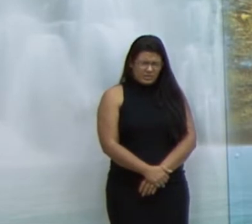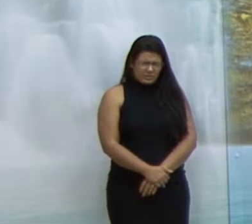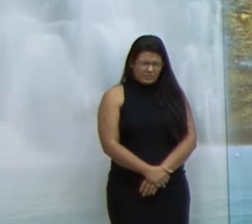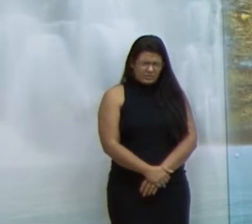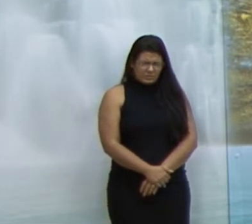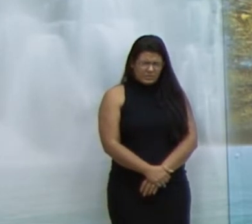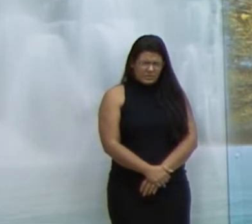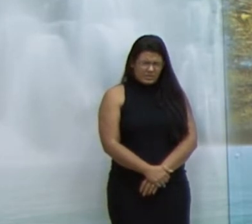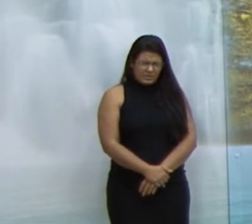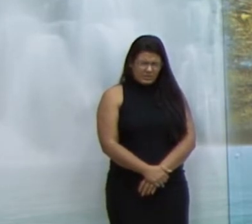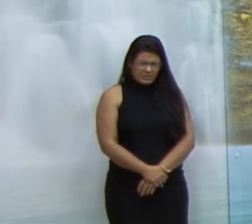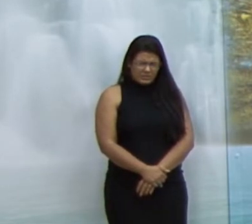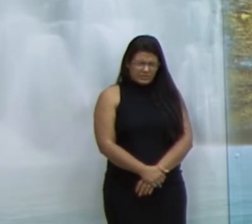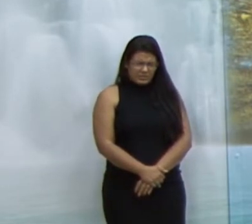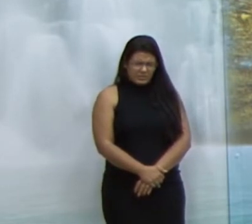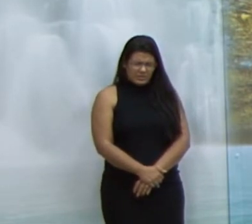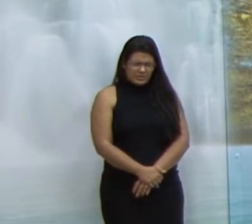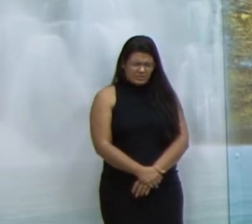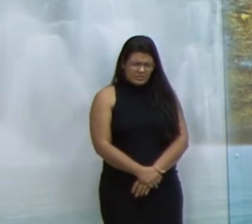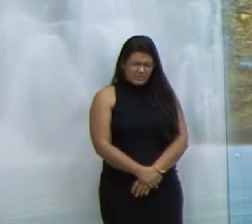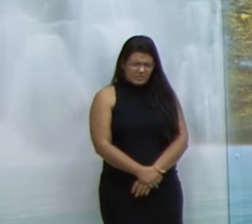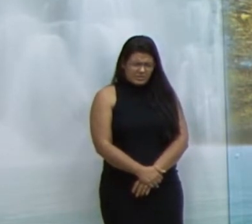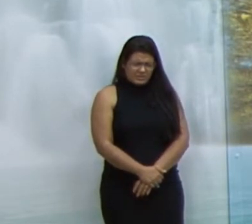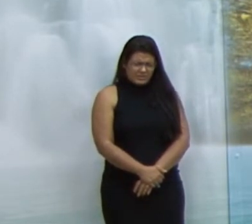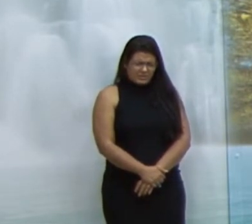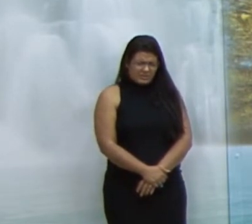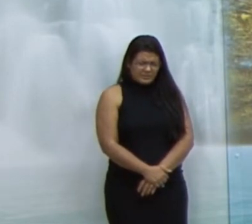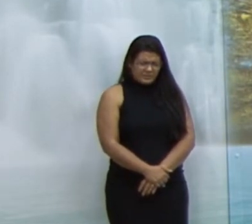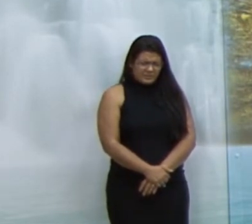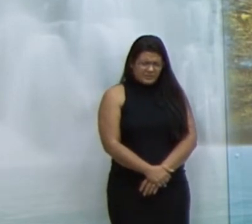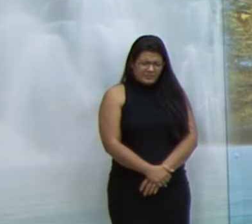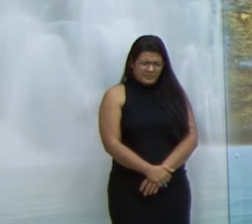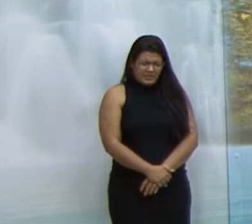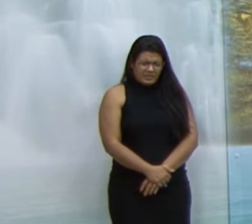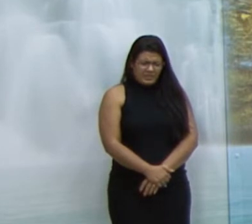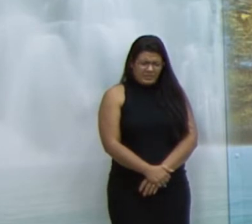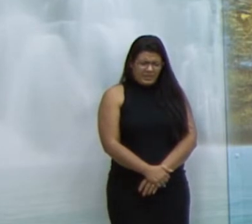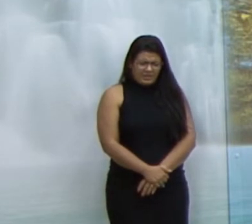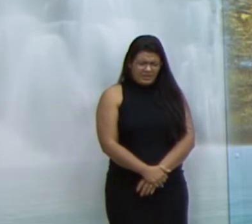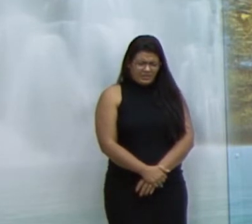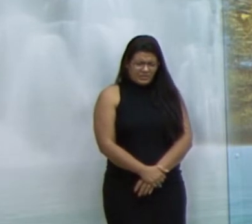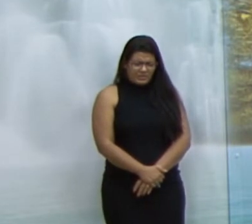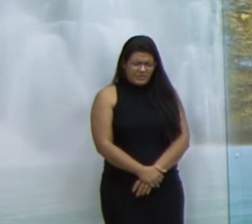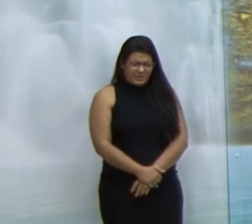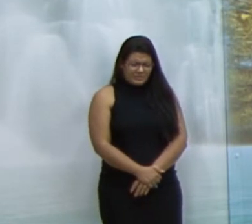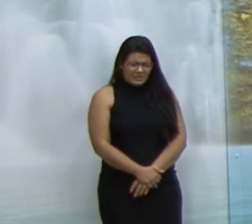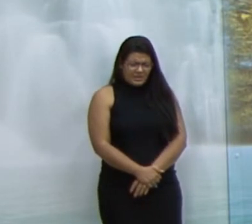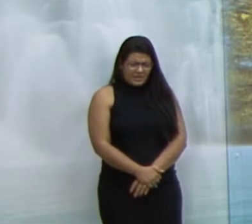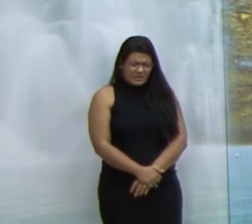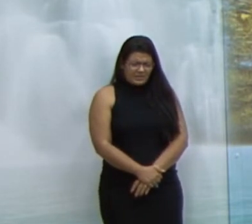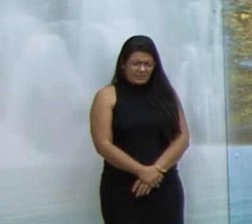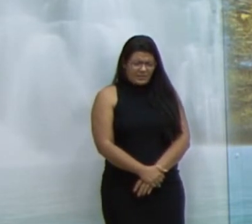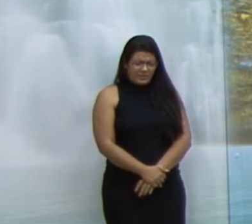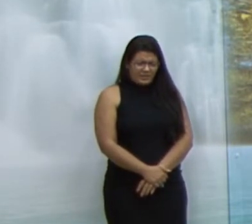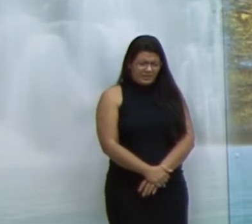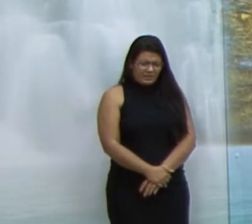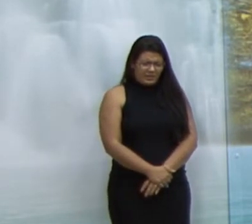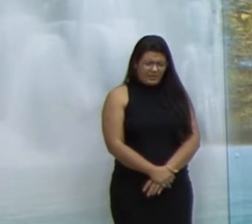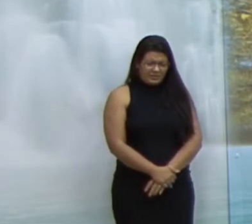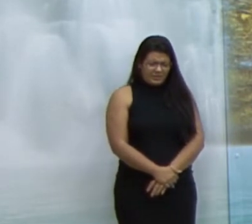é prostituta. A noiva não está à venda. A noiva não pode ser usada. Esses pregadores,